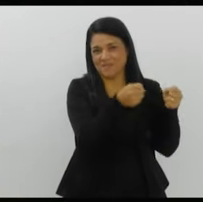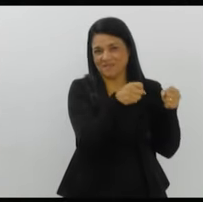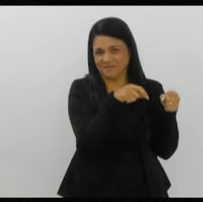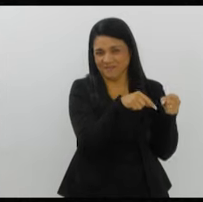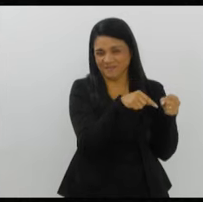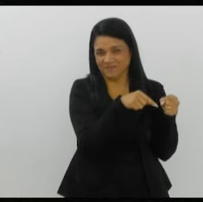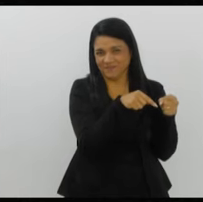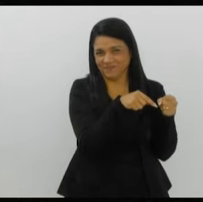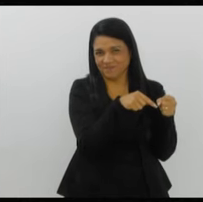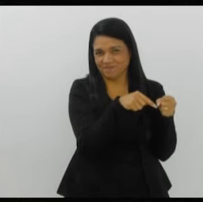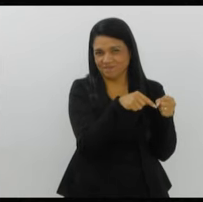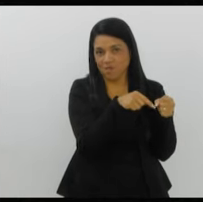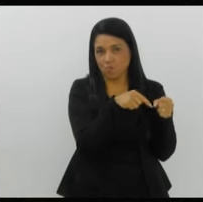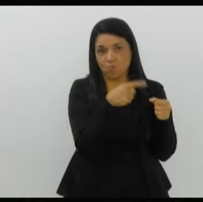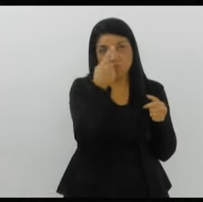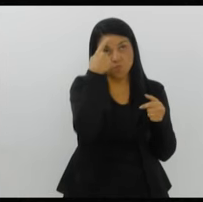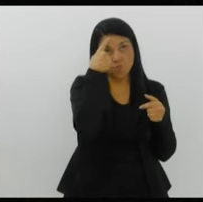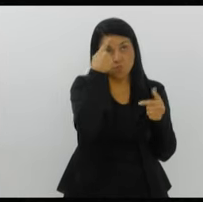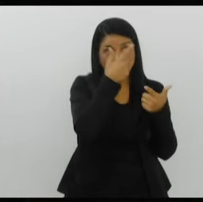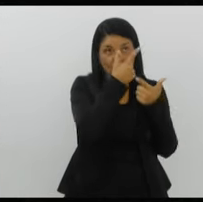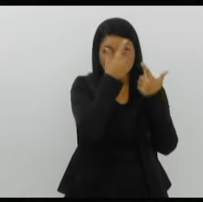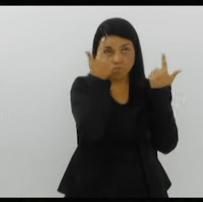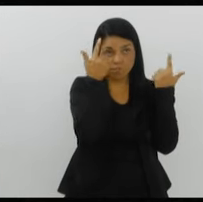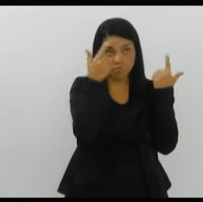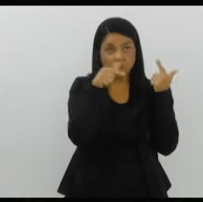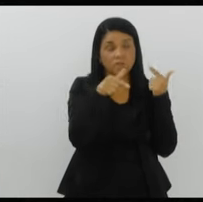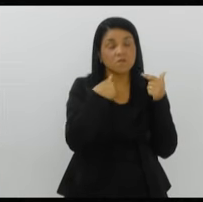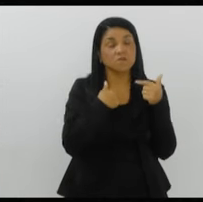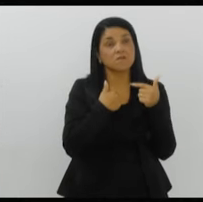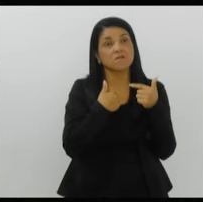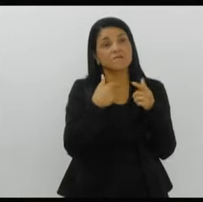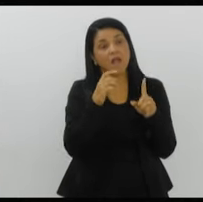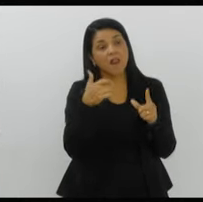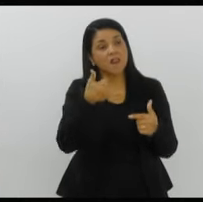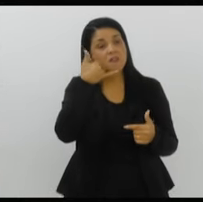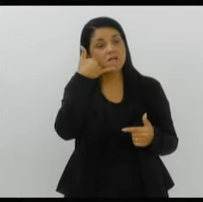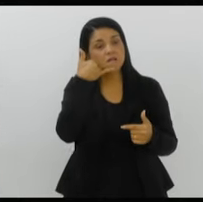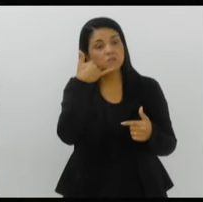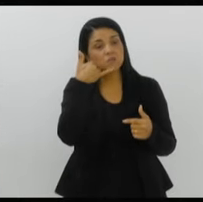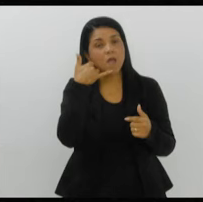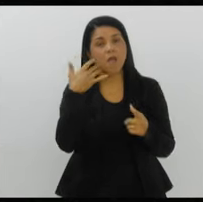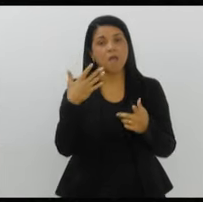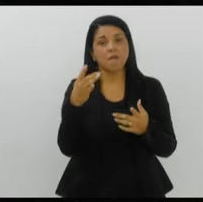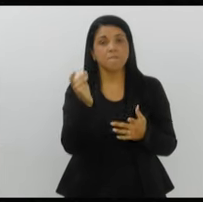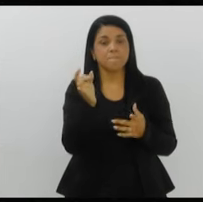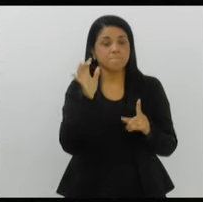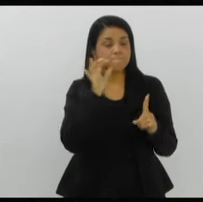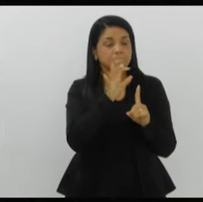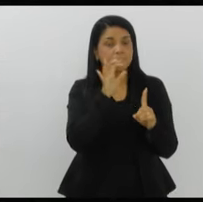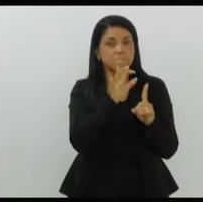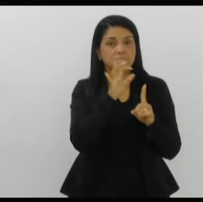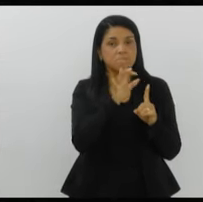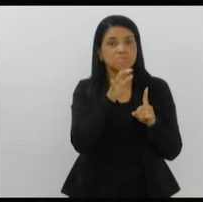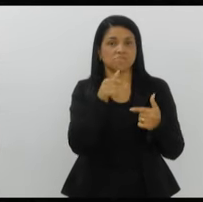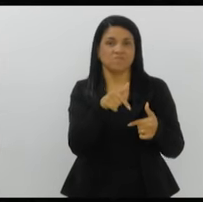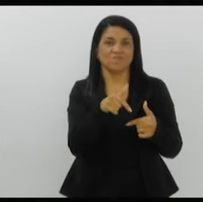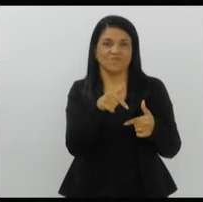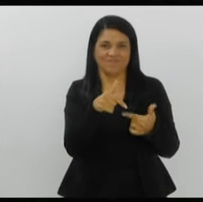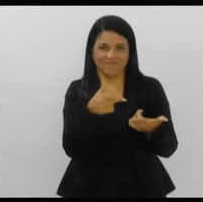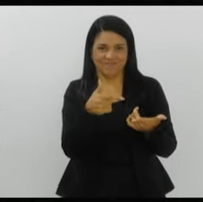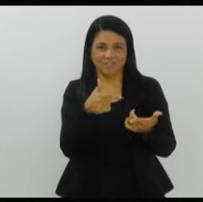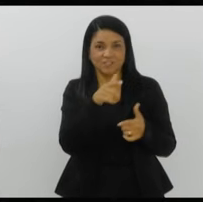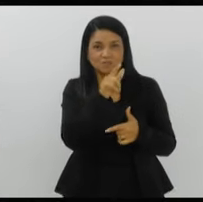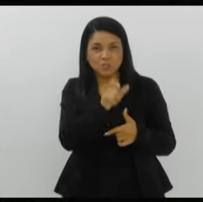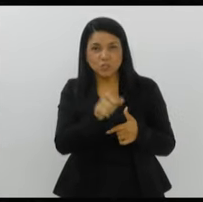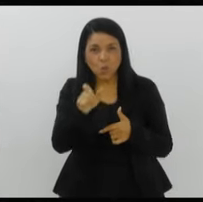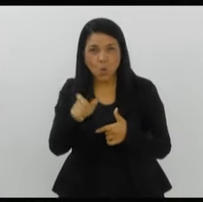diabo. Que nem eles fazem, ficam ligando para o cidadão, amedrontando, dizendo que está com familiar. Tinha que trabalhar, não tinha que ter tempo. Quando ele parasse,